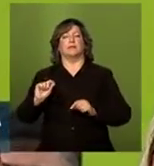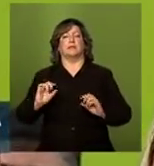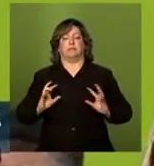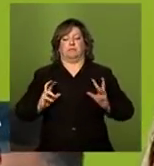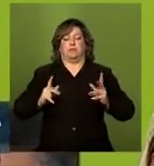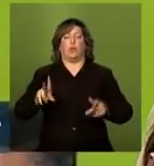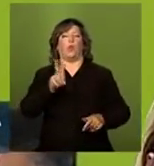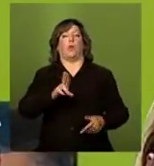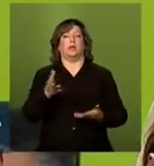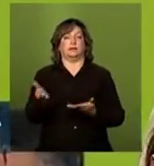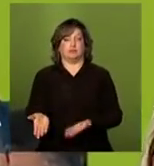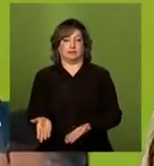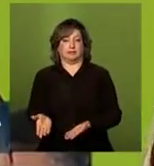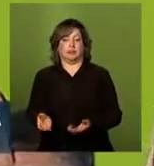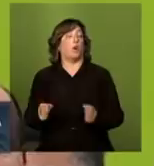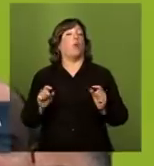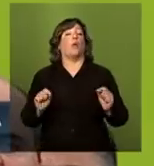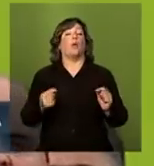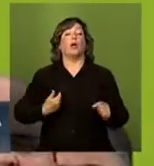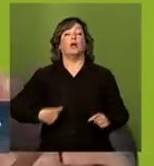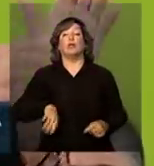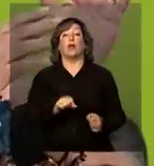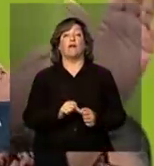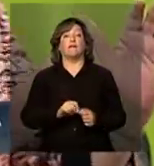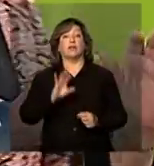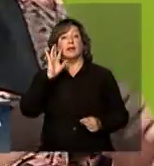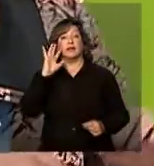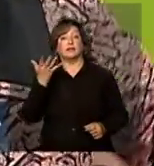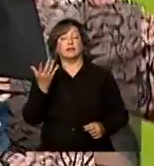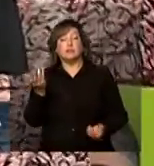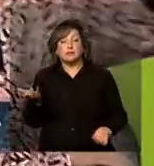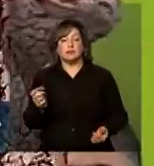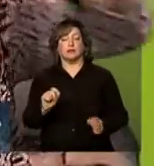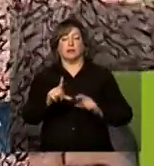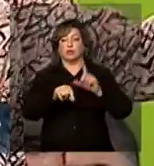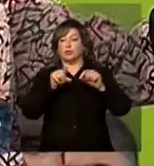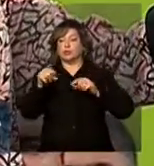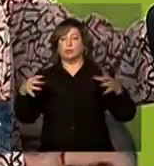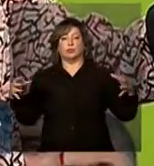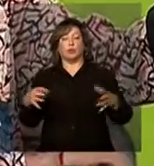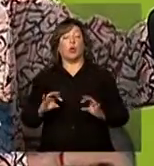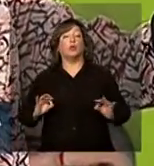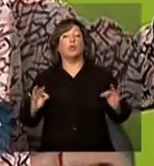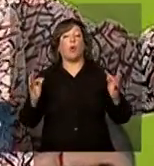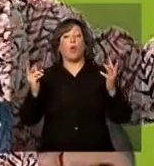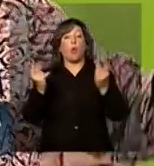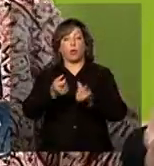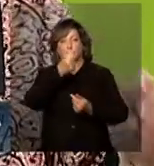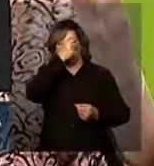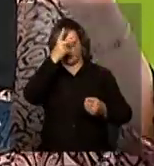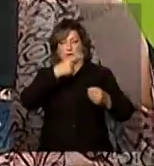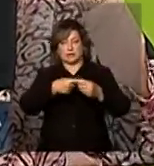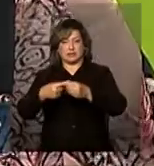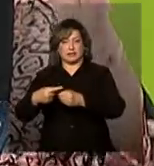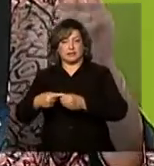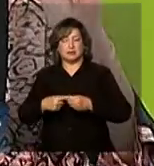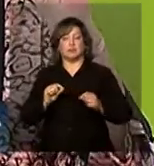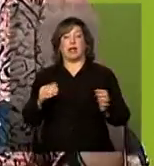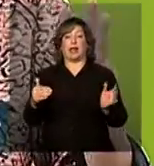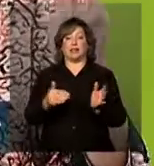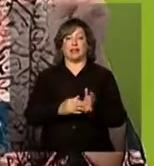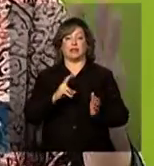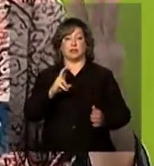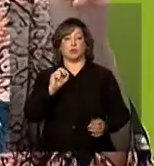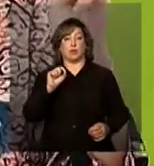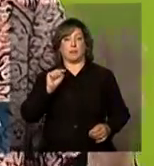aluguel o que que nós fizemos então escolhemos para todos os municípios até